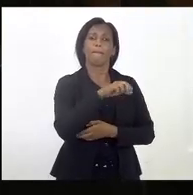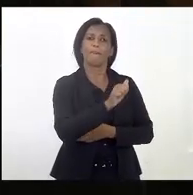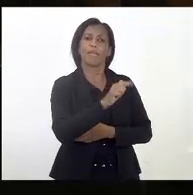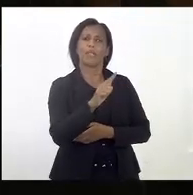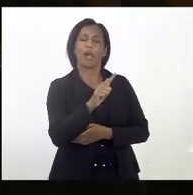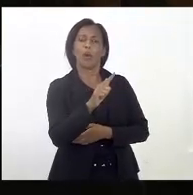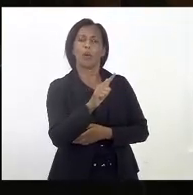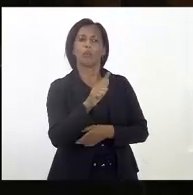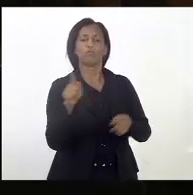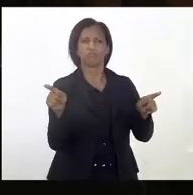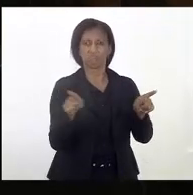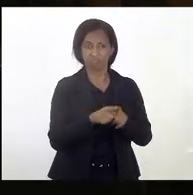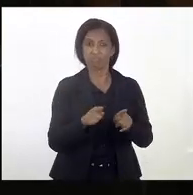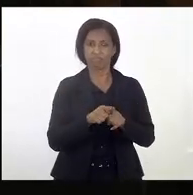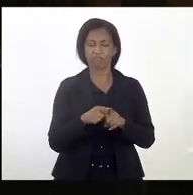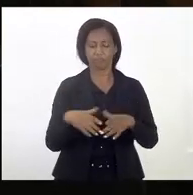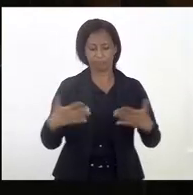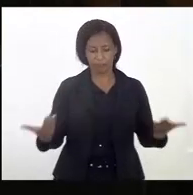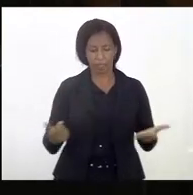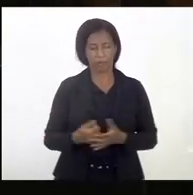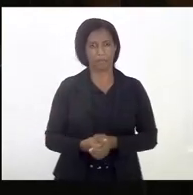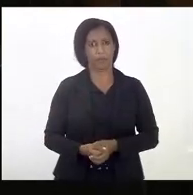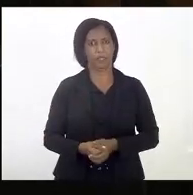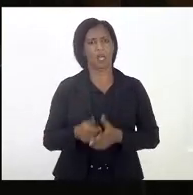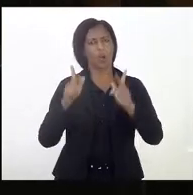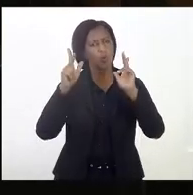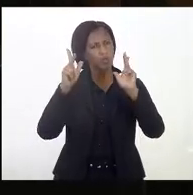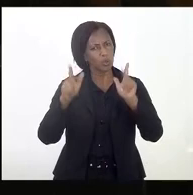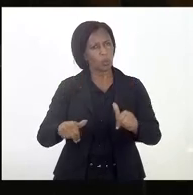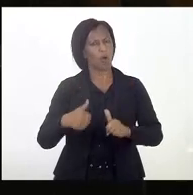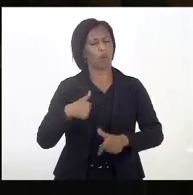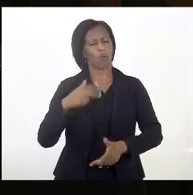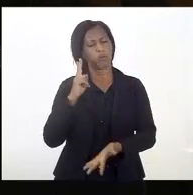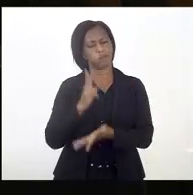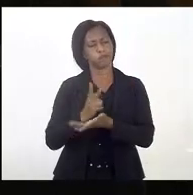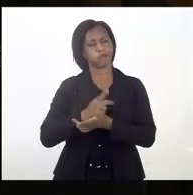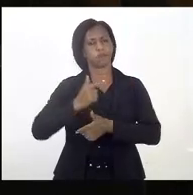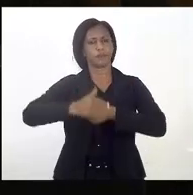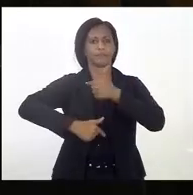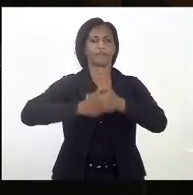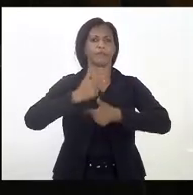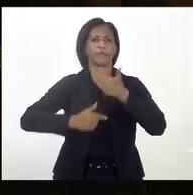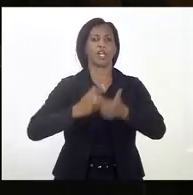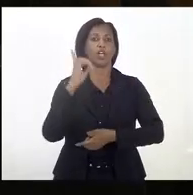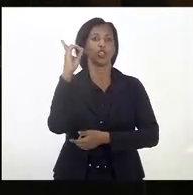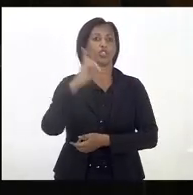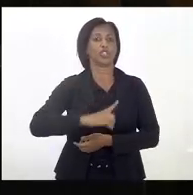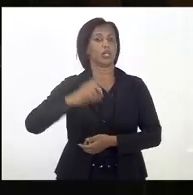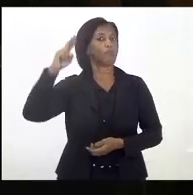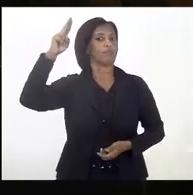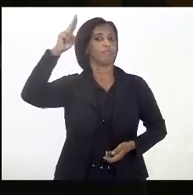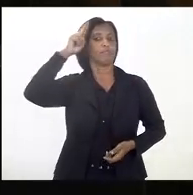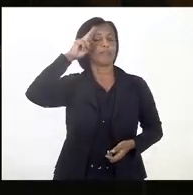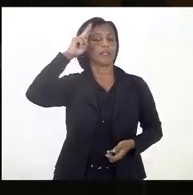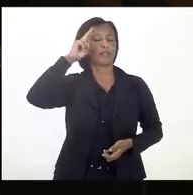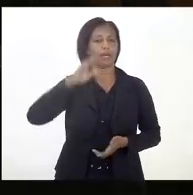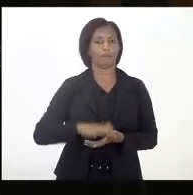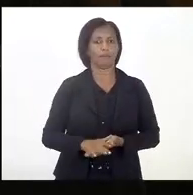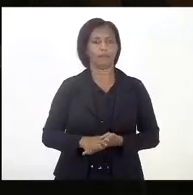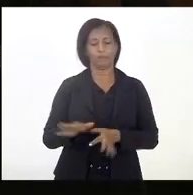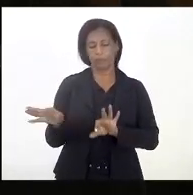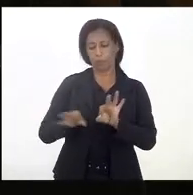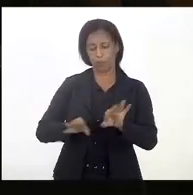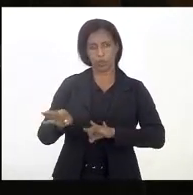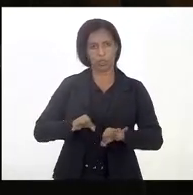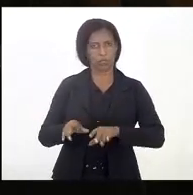penitenciário um tema fim afeto ao que eu venho fazendo no mandato também que a questão do direito militar é o plano de